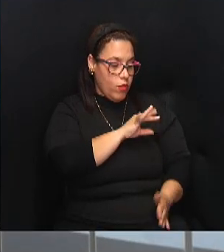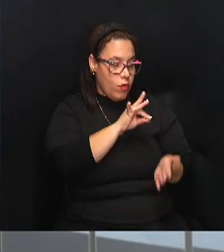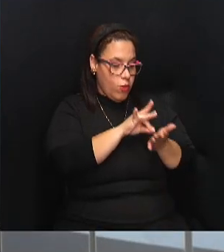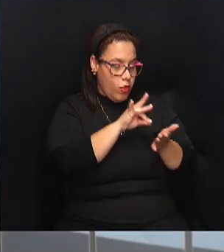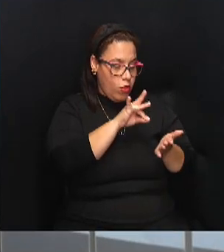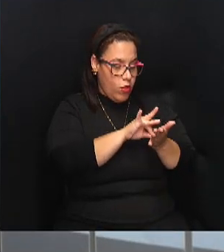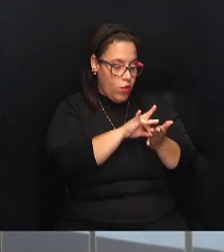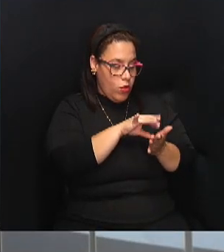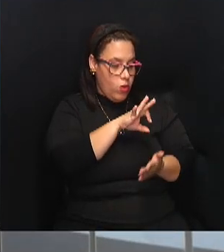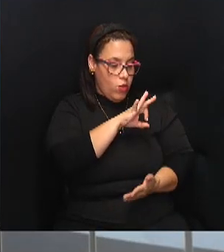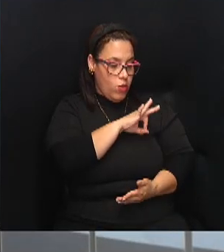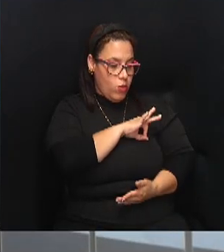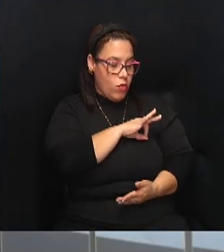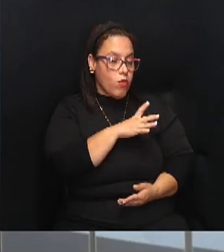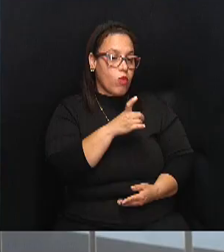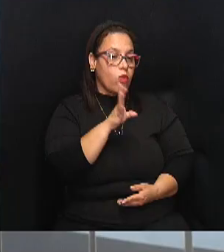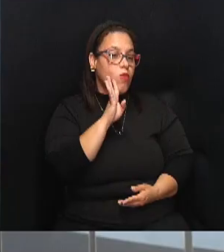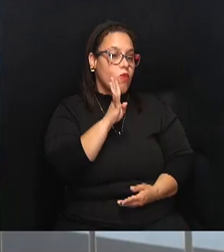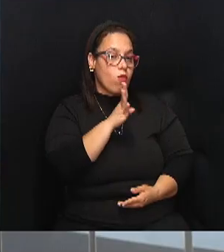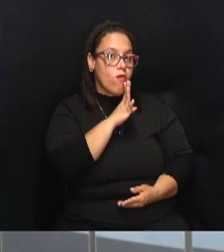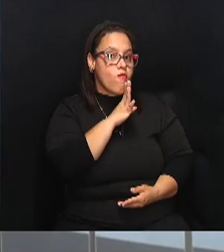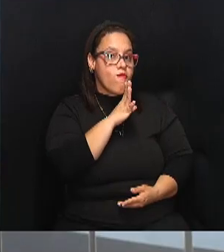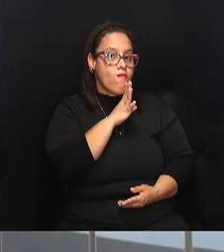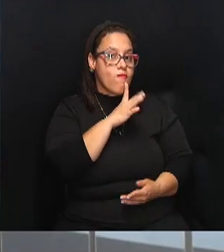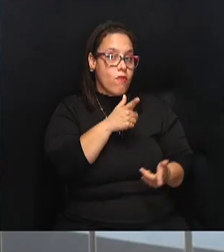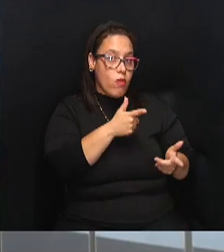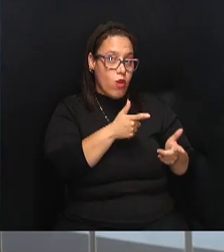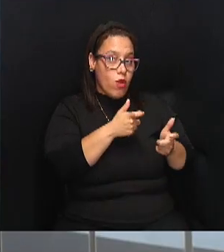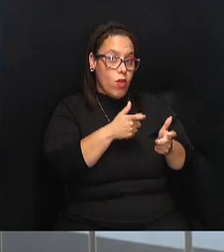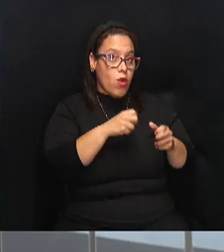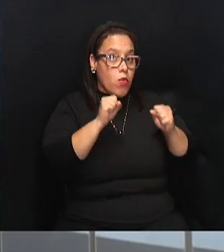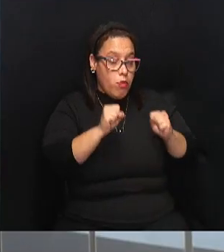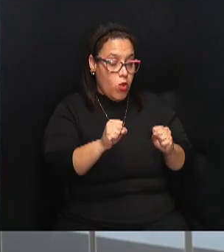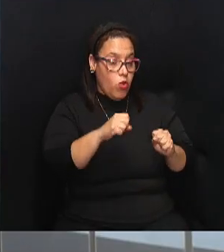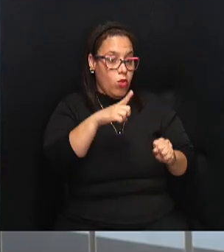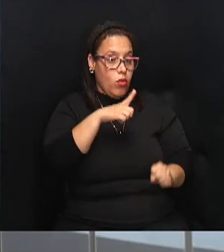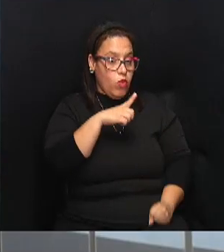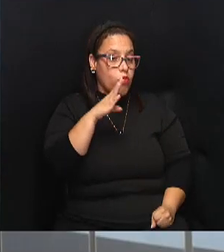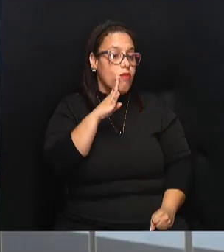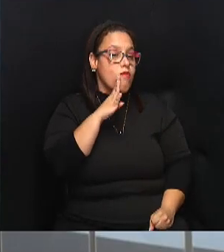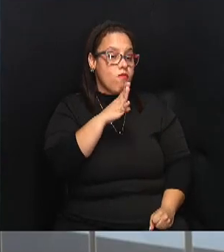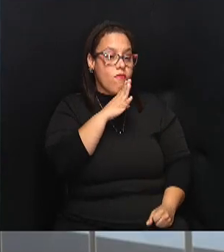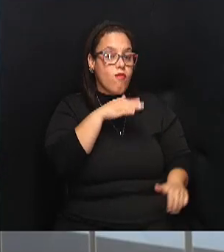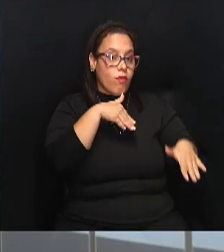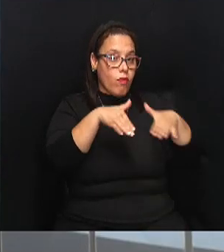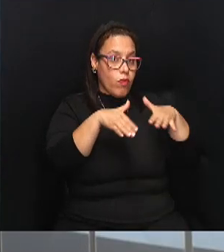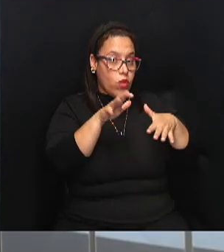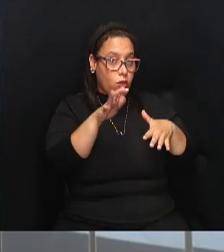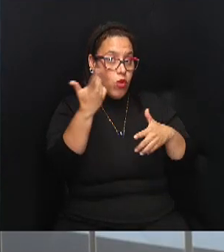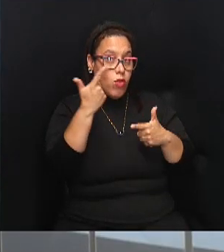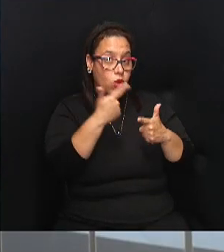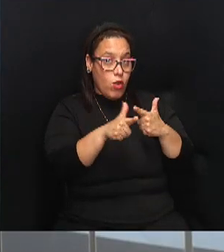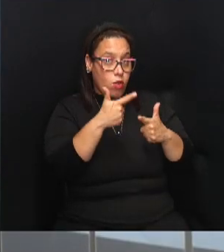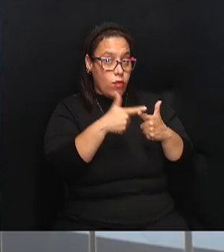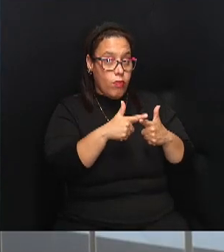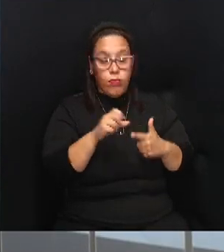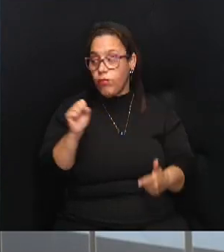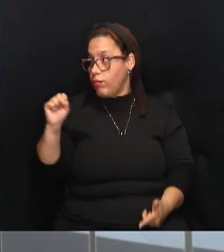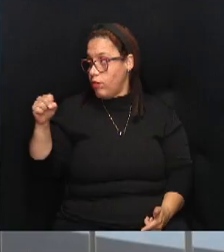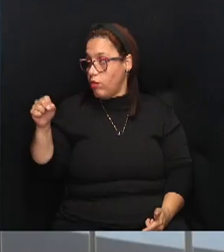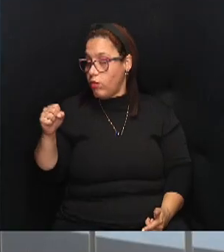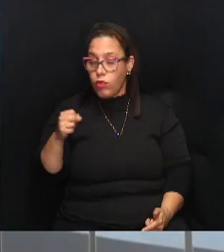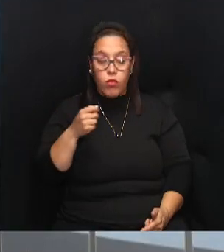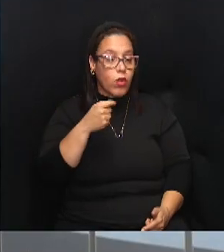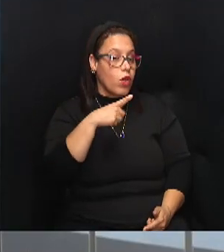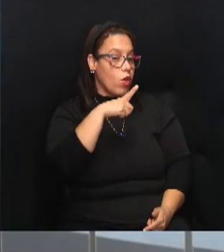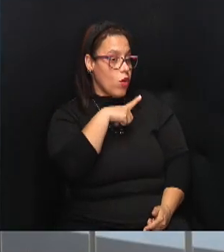policial. Porque no bar geralmente pode ter pessoas armadas, e é no momento que está ocorrendo o problema. Né? Então fala assim, eu